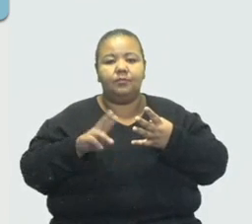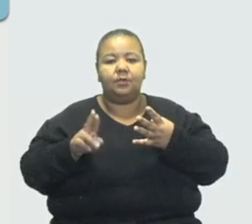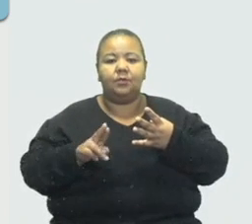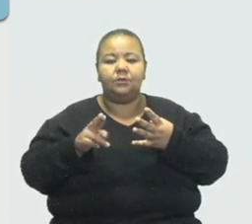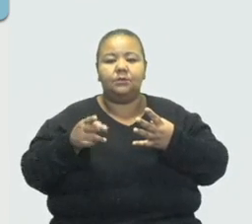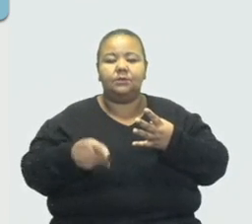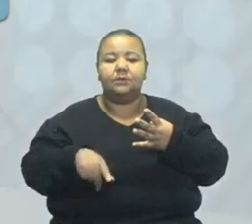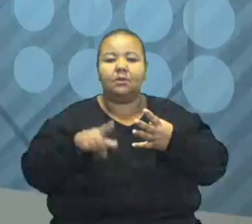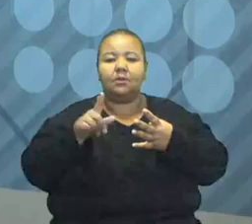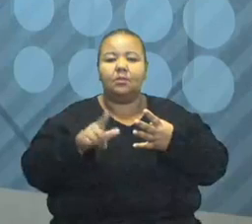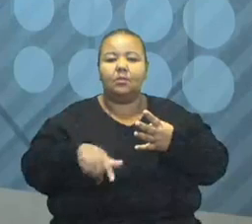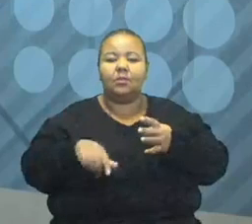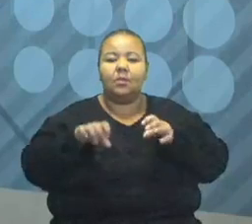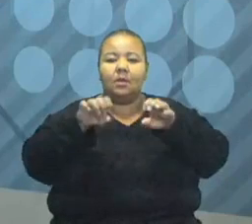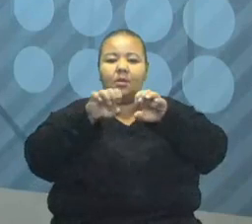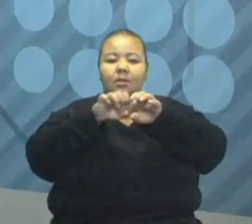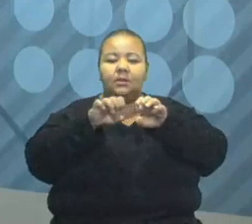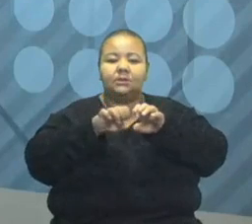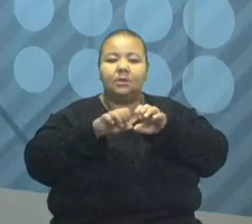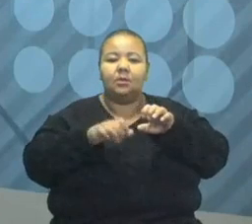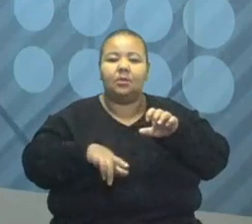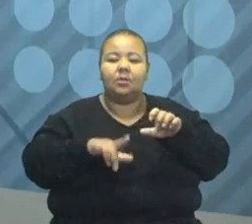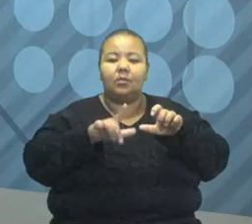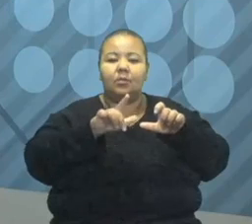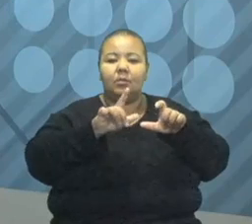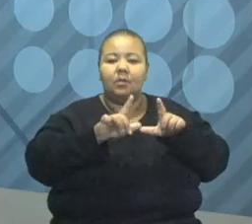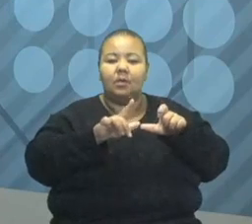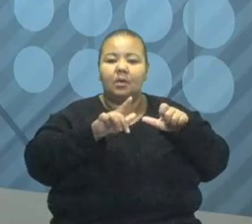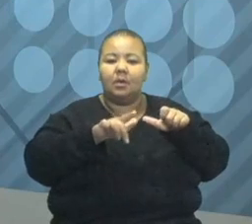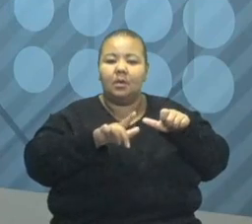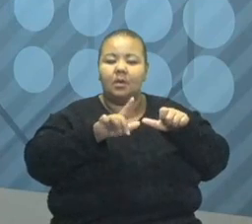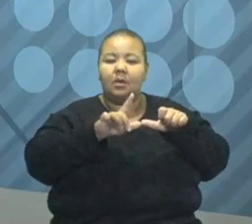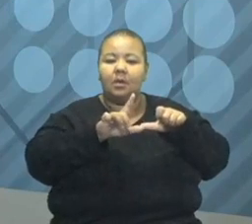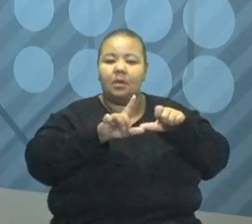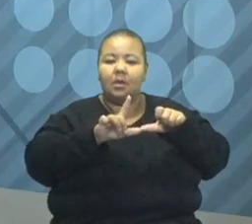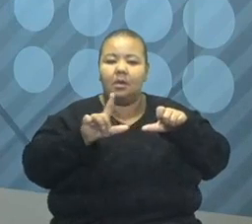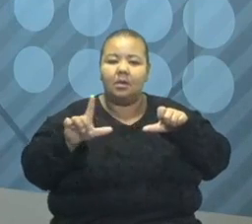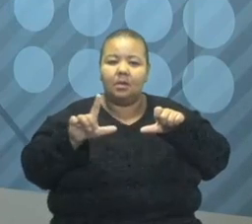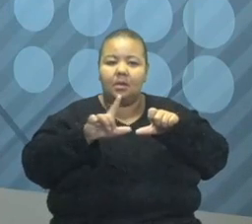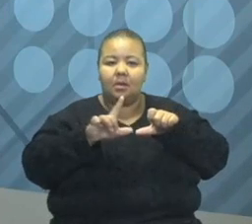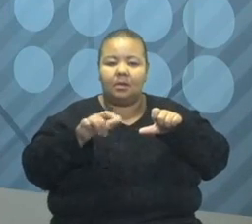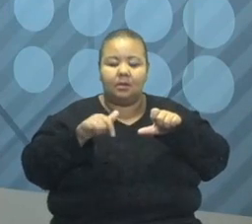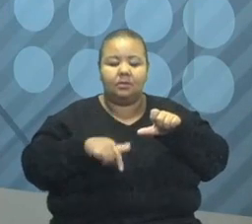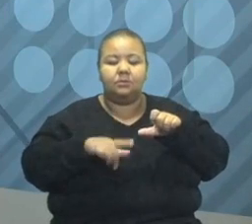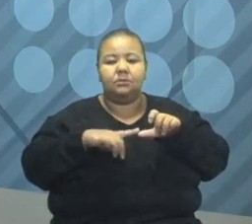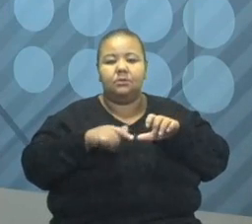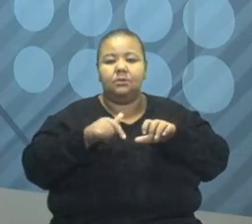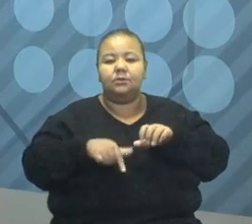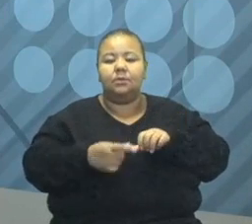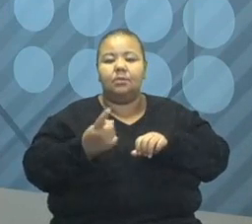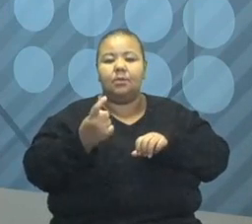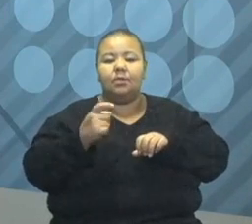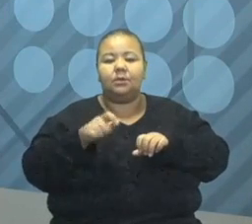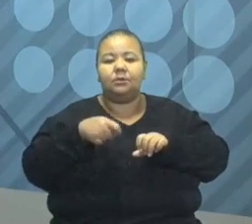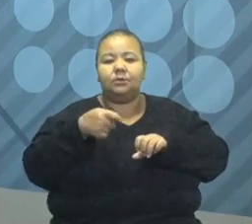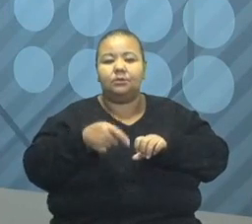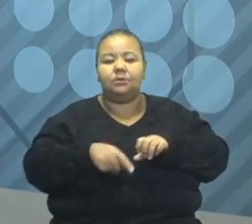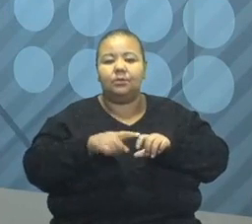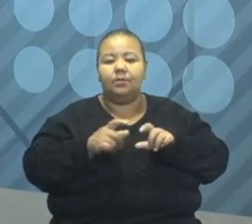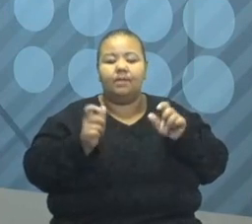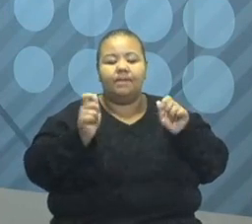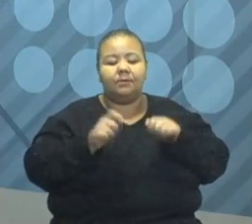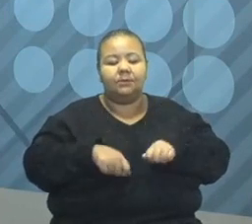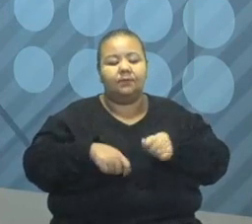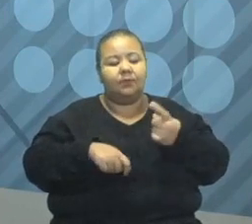com o sistema de equações lineares. Ele vai ser possível quando ele apresentar uma única solução. Ele vai ser